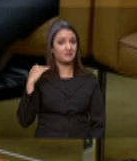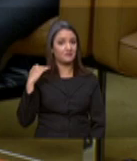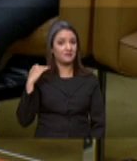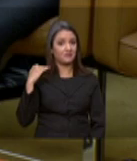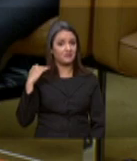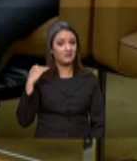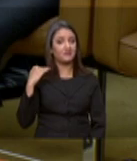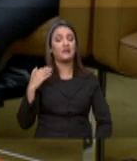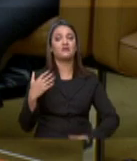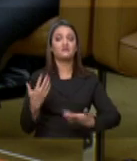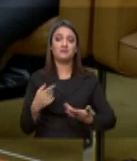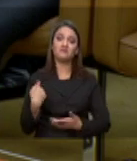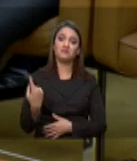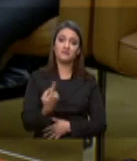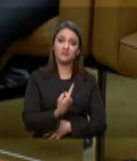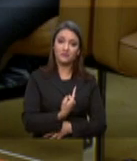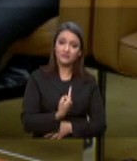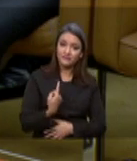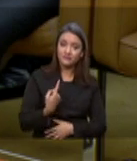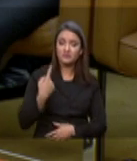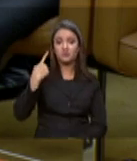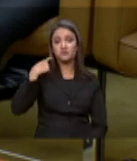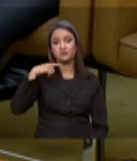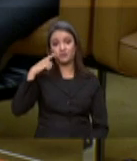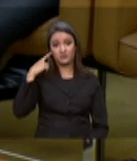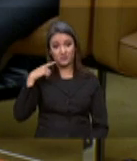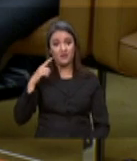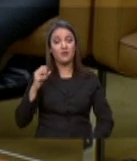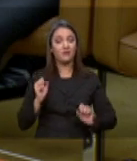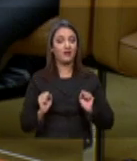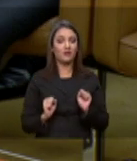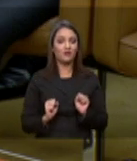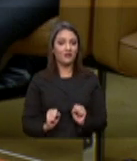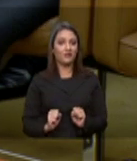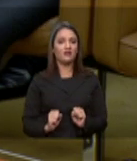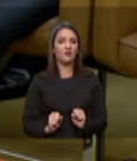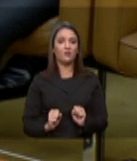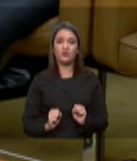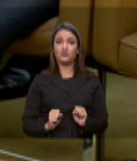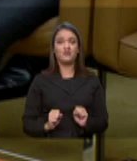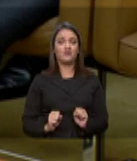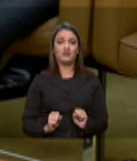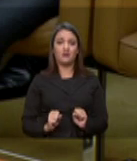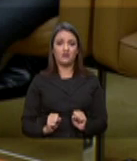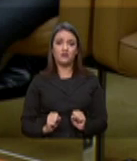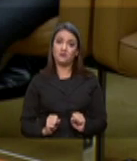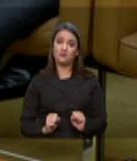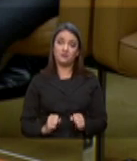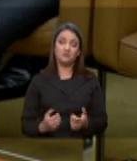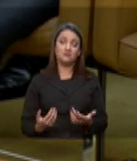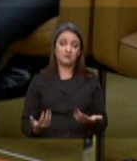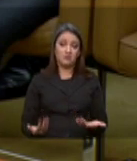como advogados, e devemos nos manifestar